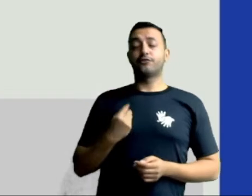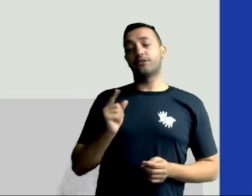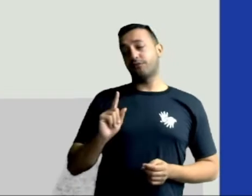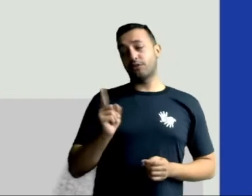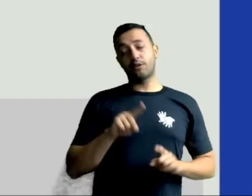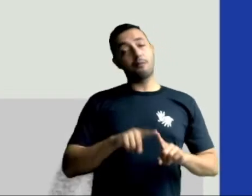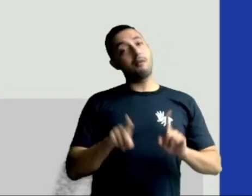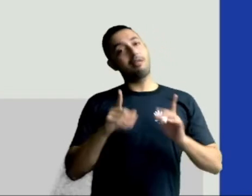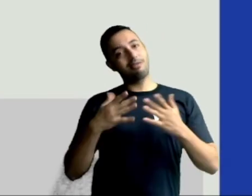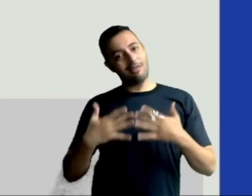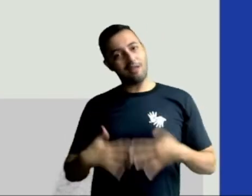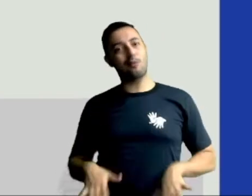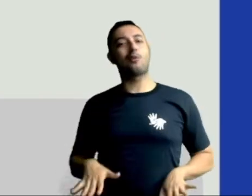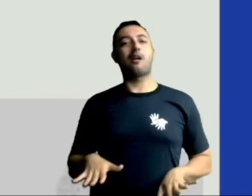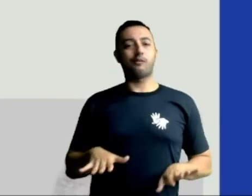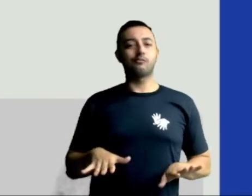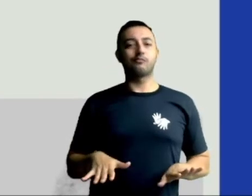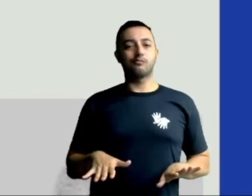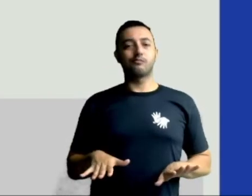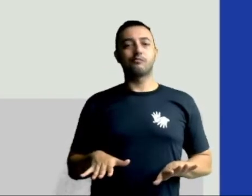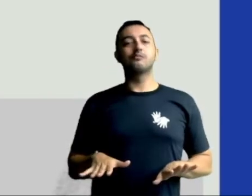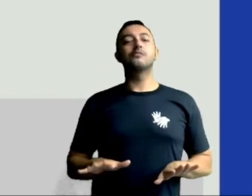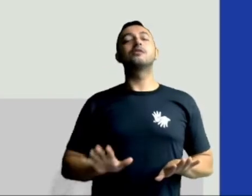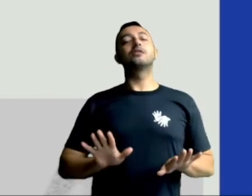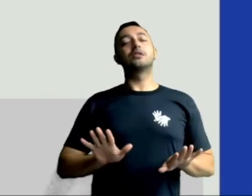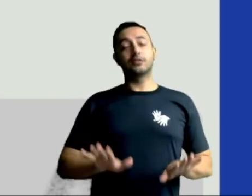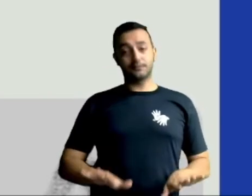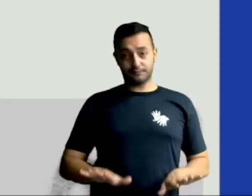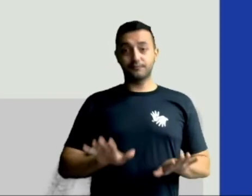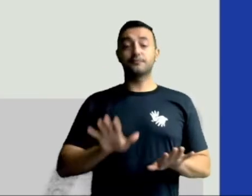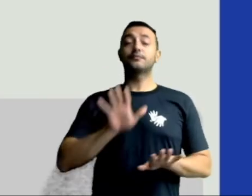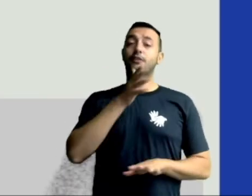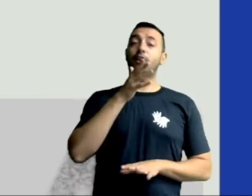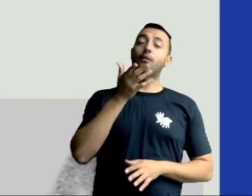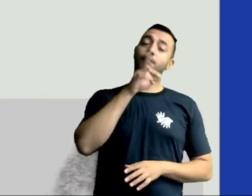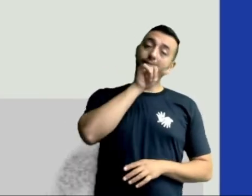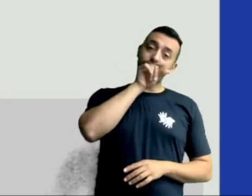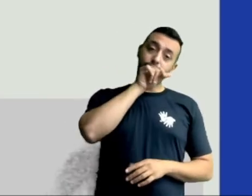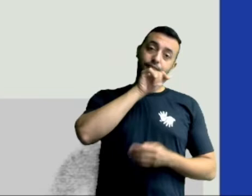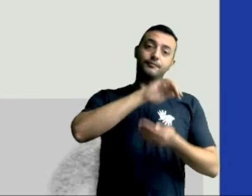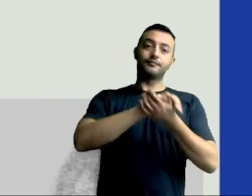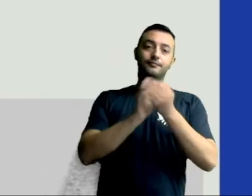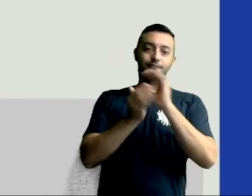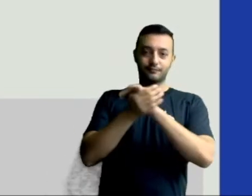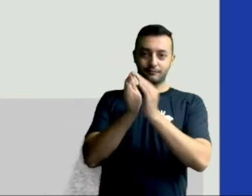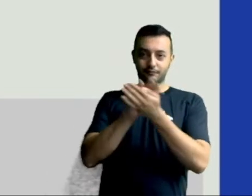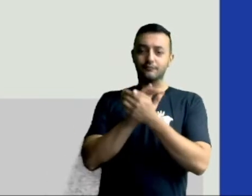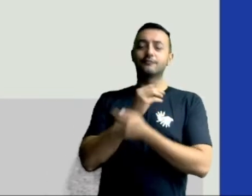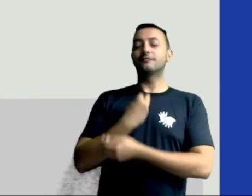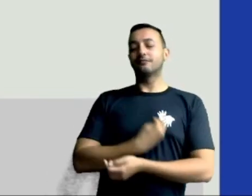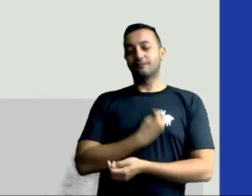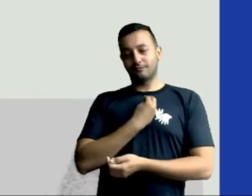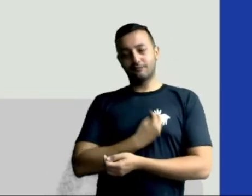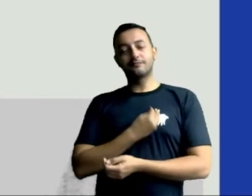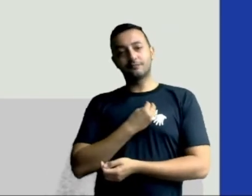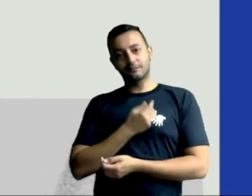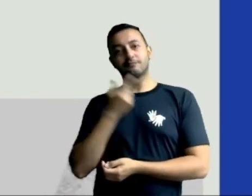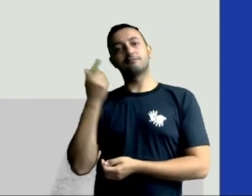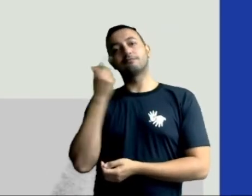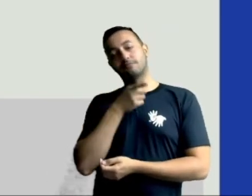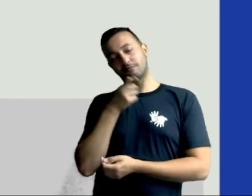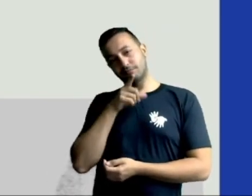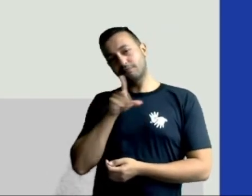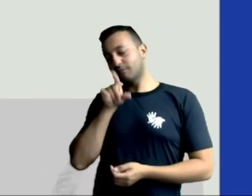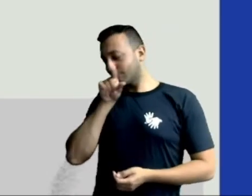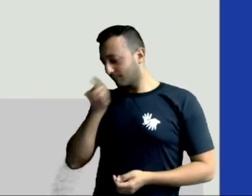não vivo, mas natural, que vem da natureza. E aí o João de Barro, que é esse lindo pássaro, que é um ser vivo, ele constrói